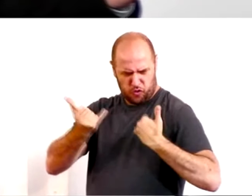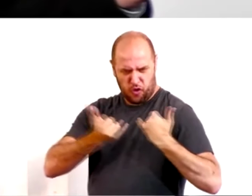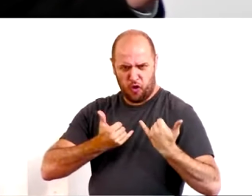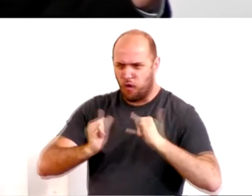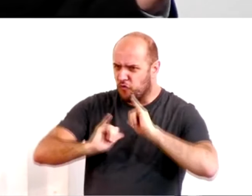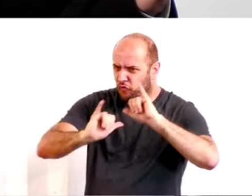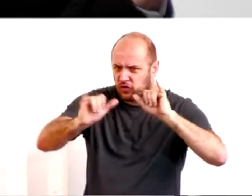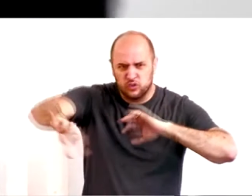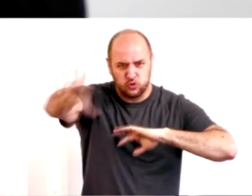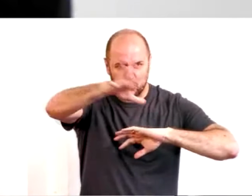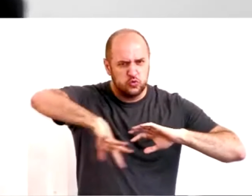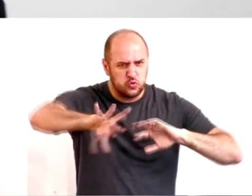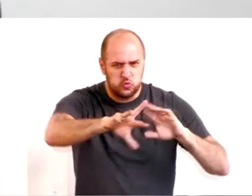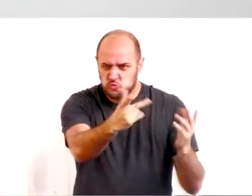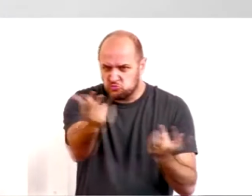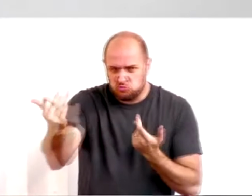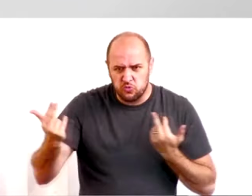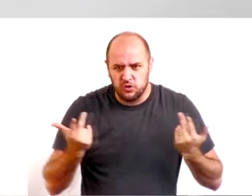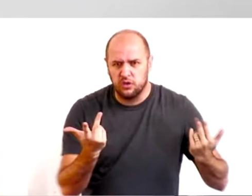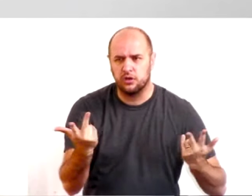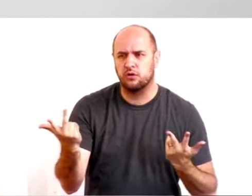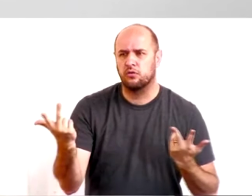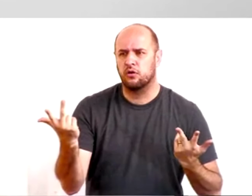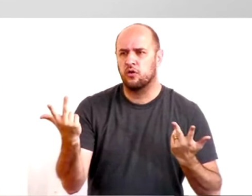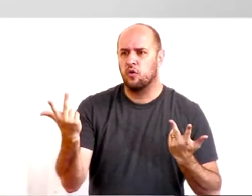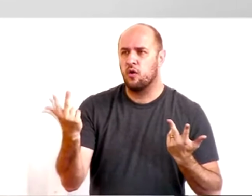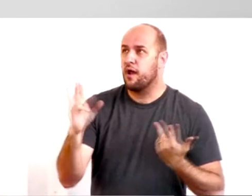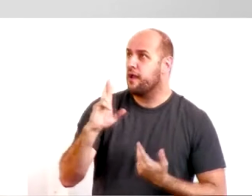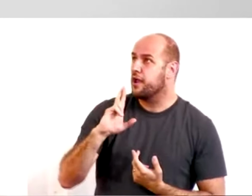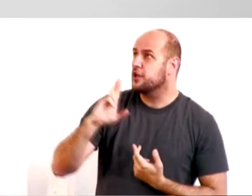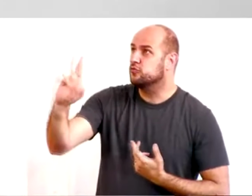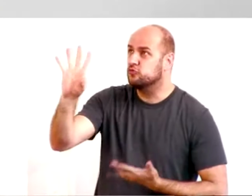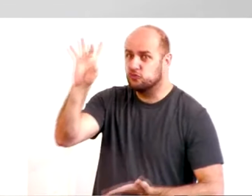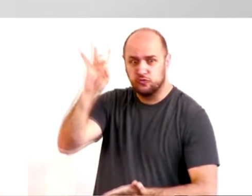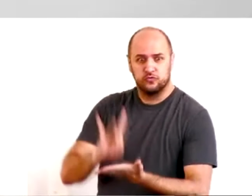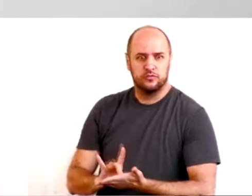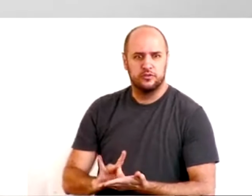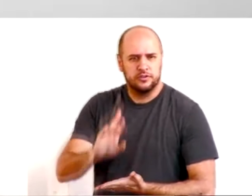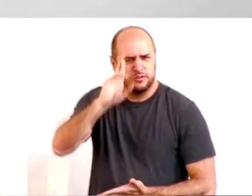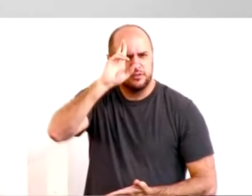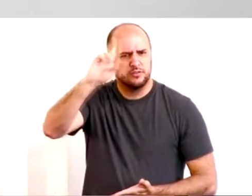regenerados, atenderem ao chamado eficaz, serem